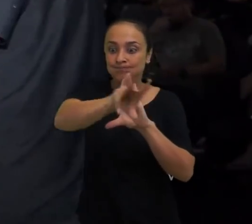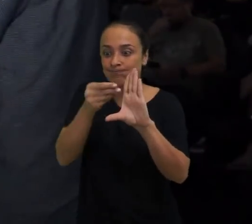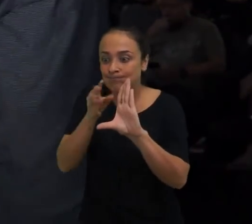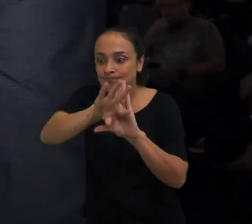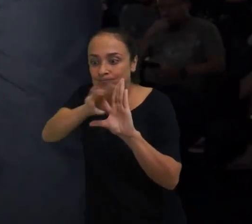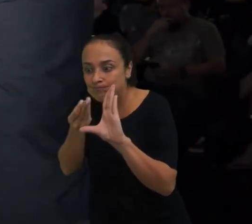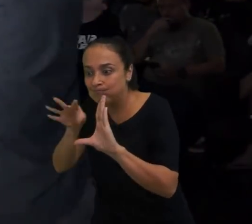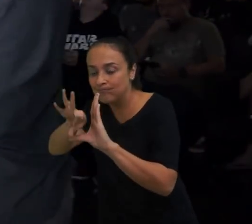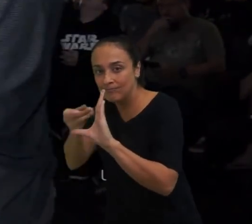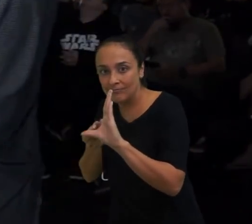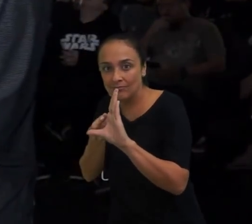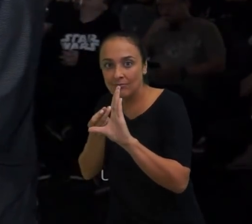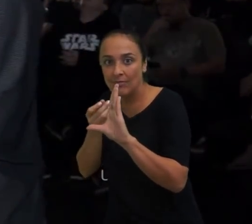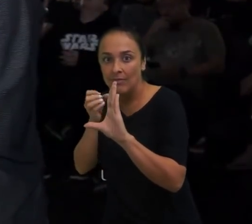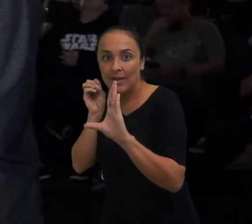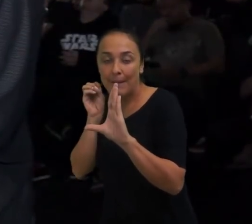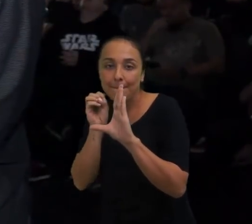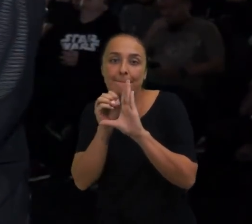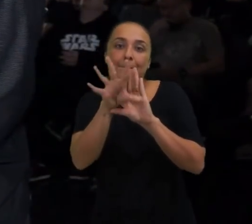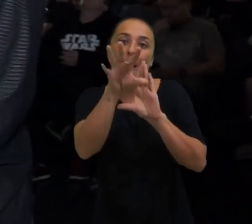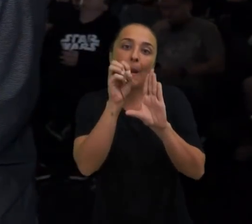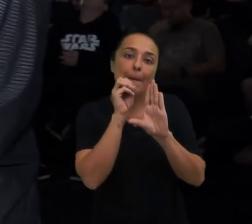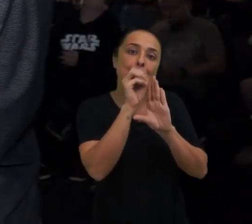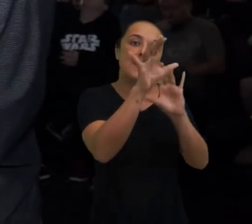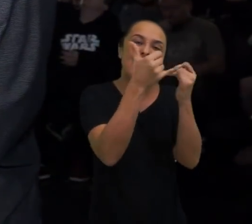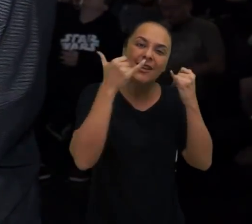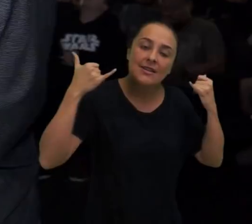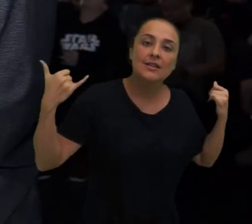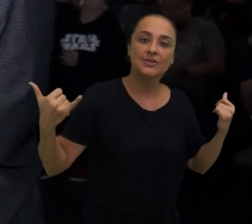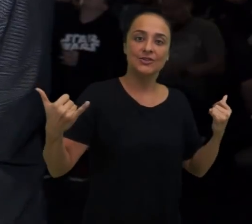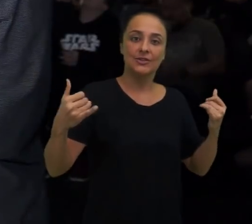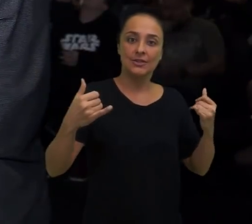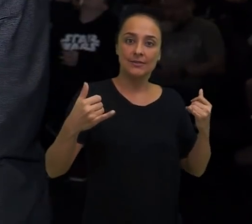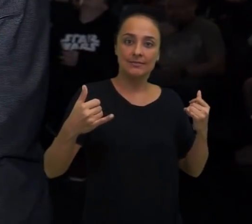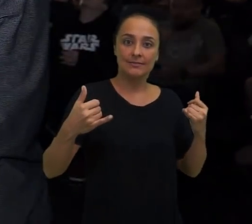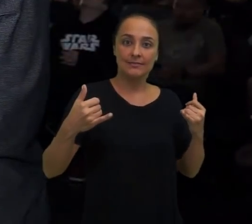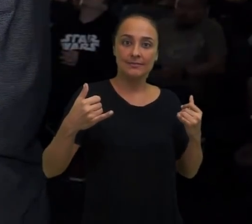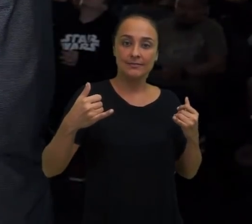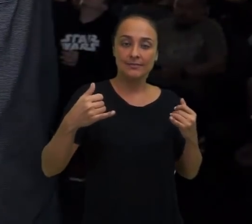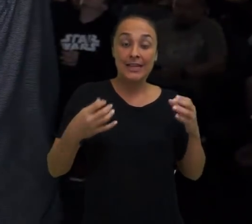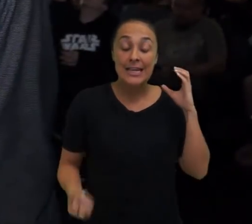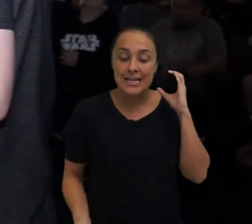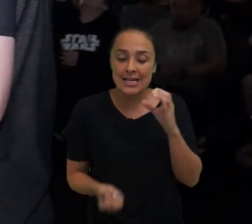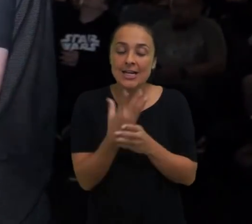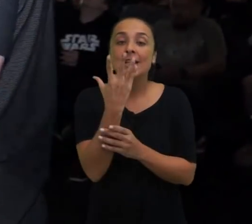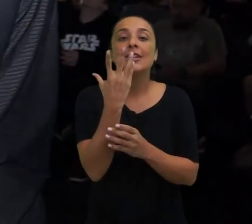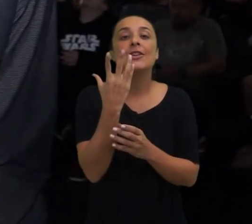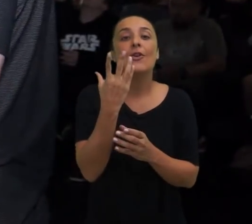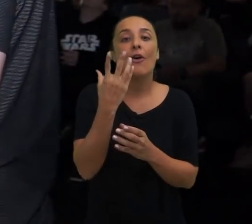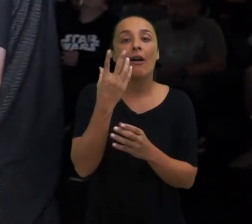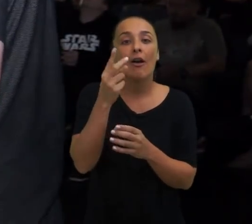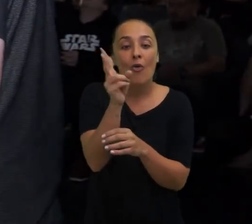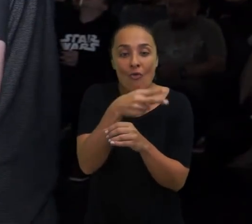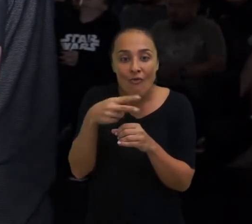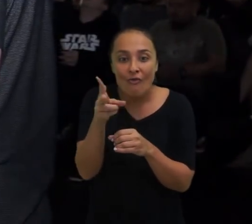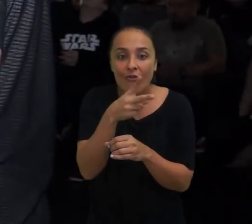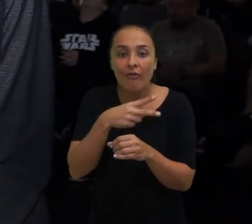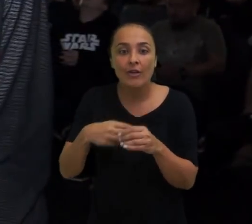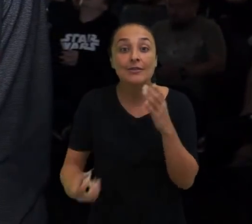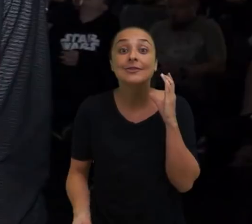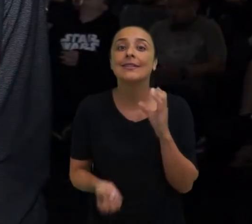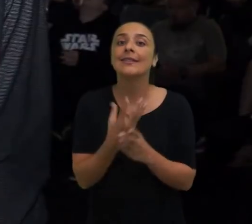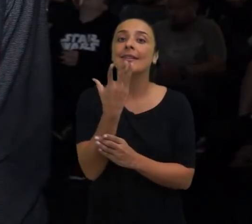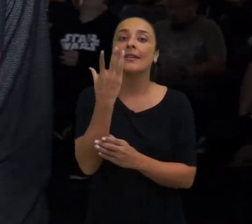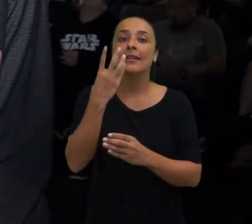Tá? Então, vamos quantificar agora o efeito que essa energia liberada pelo material